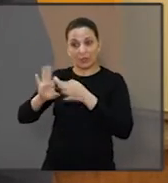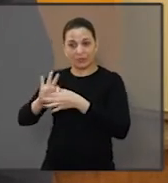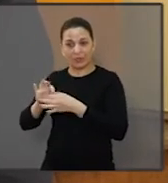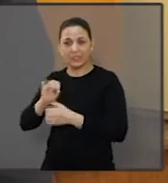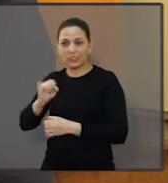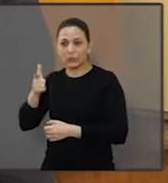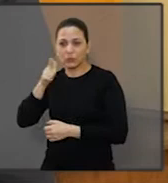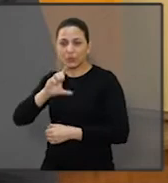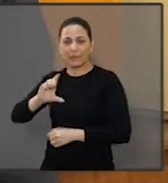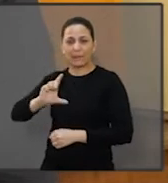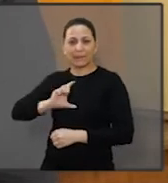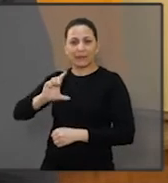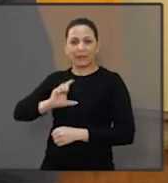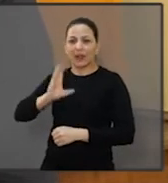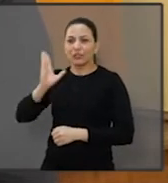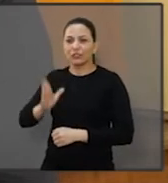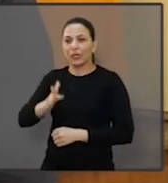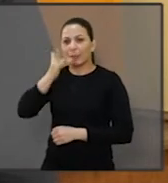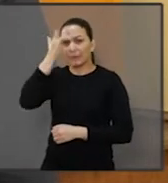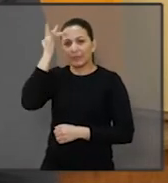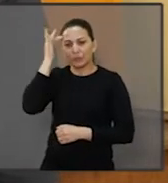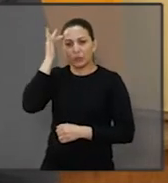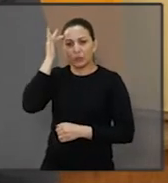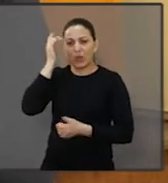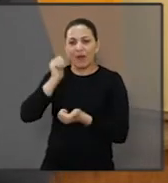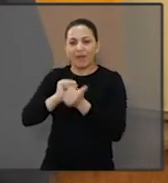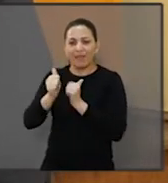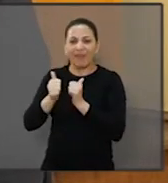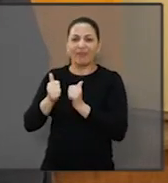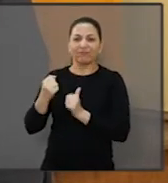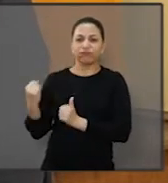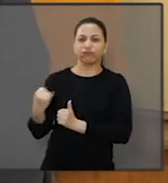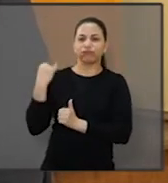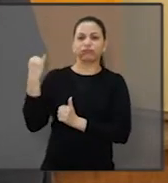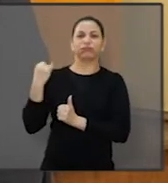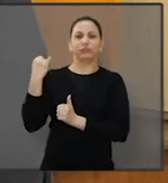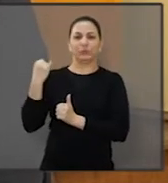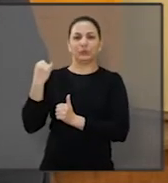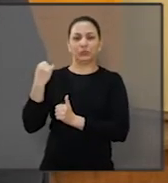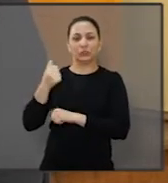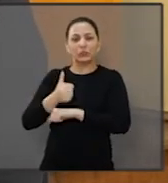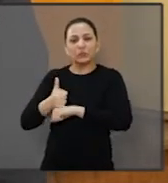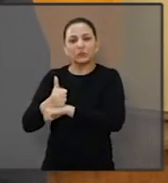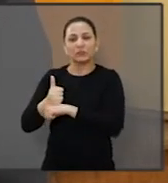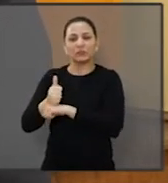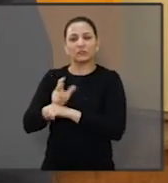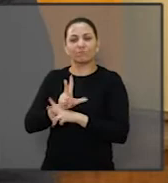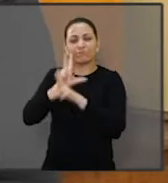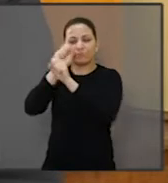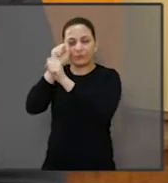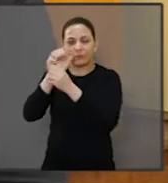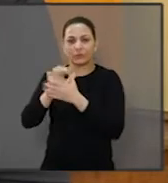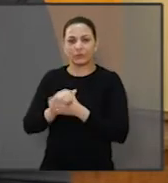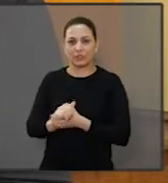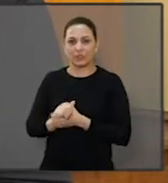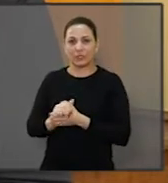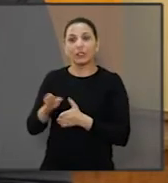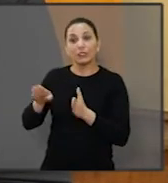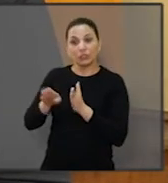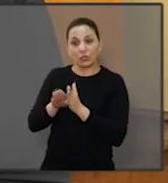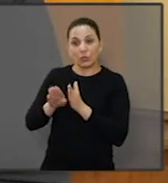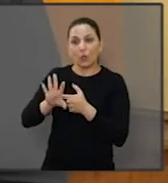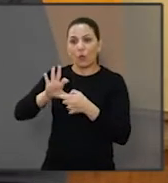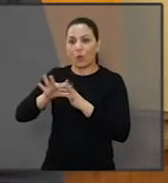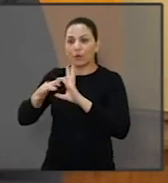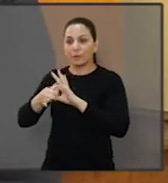não ganhe a medalha, ele já é um atleta top, porque para chegar numa Olimpíada não é qualquer um que consegue chegar, né? Não é mesmo. Então a gente